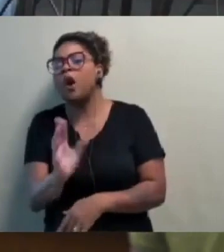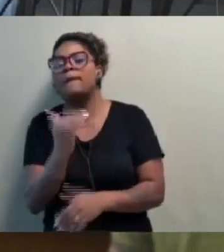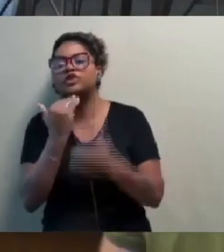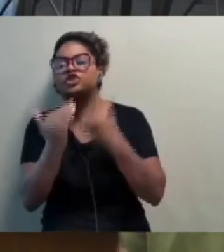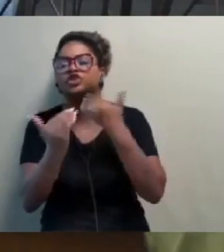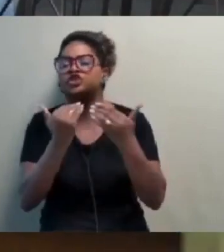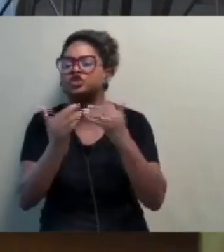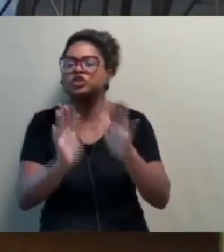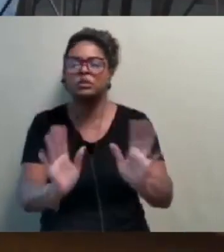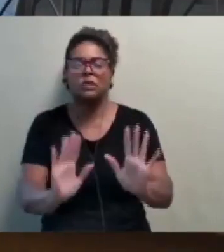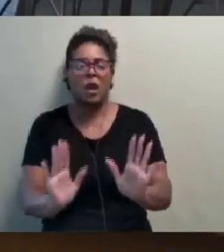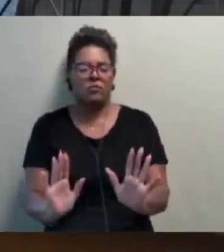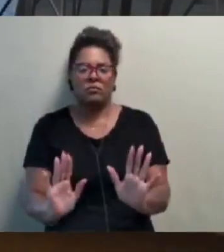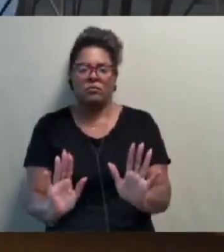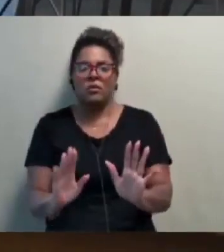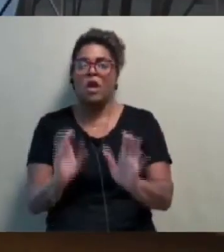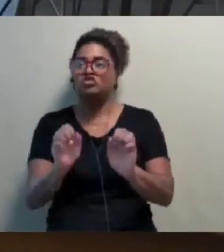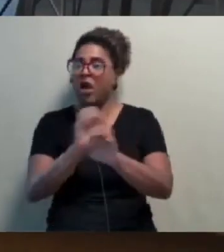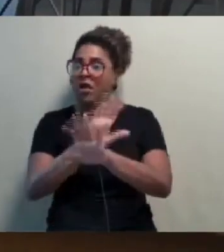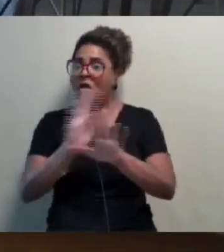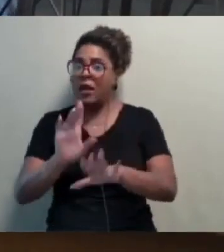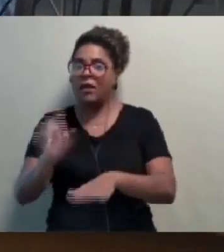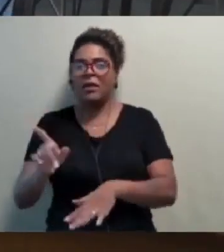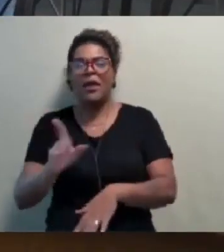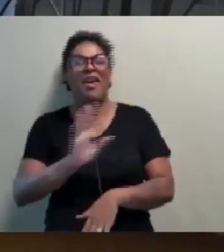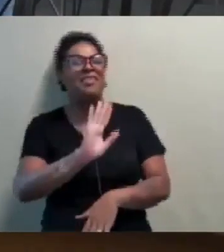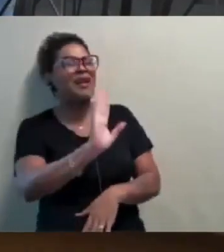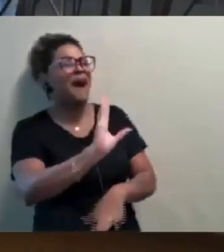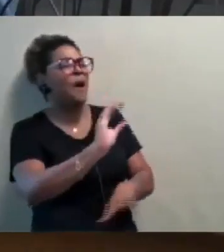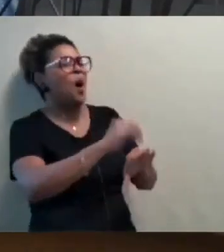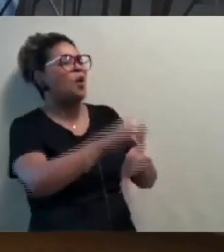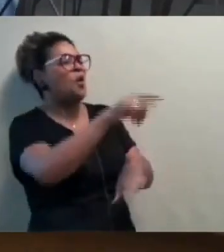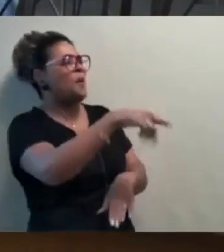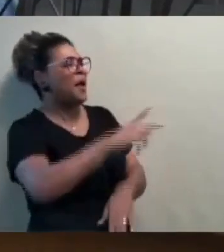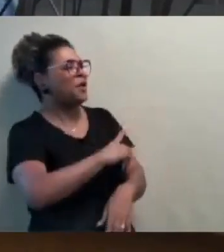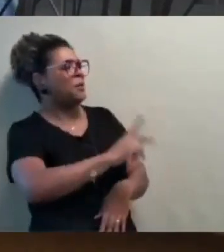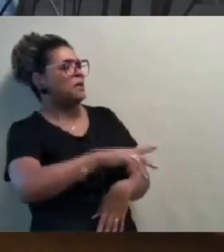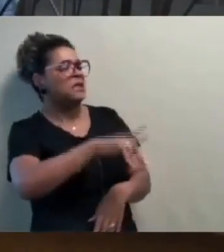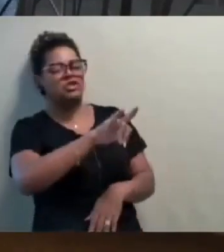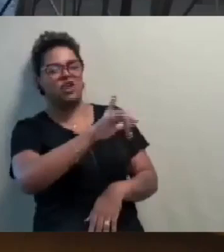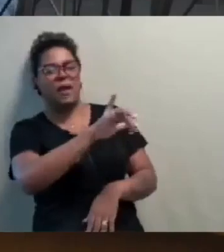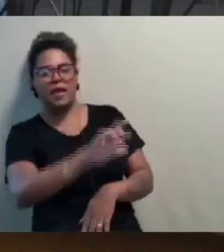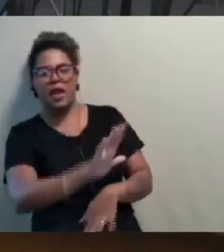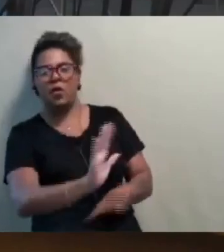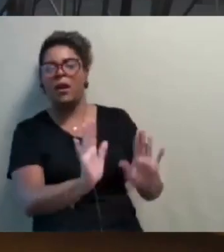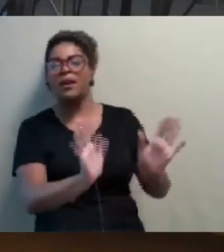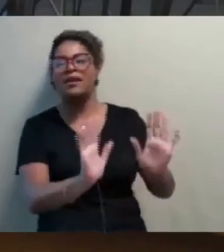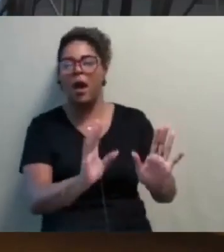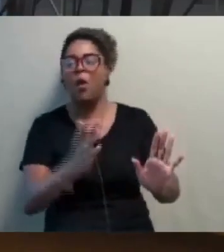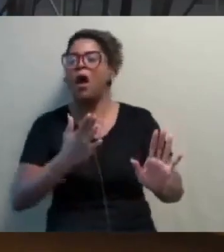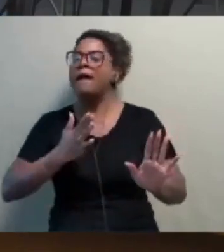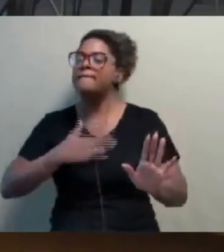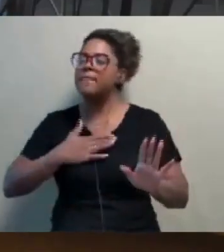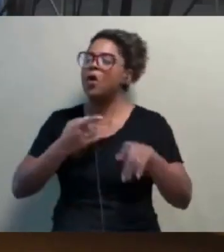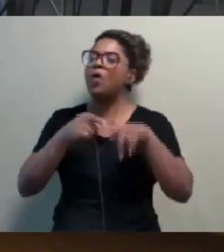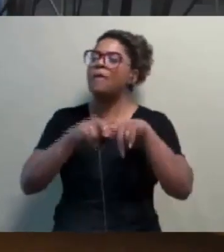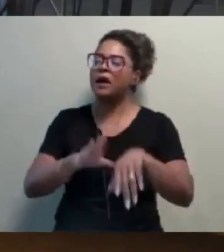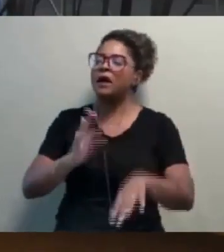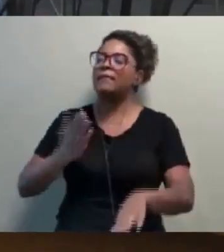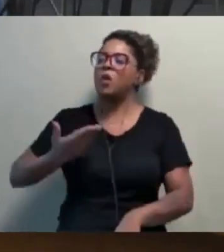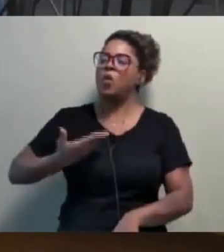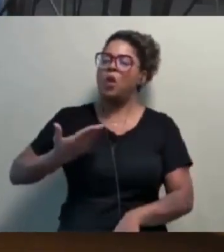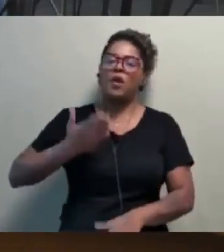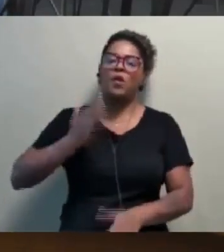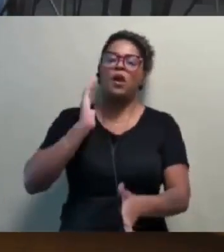porque, ah, não, culpa é do vereador Gabriel. Presidente, não tem nada a ver, meu companheiro, meu amigo, ele não tem nada a